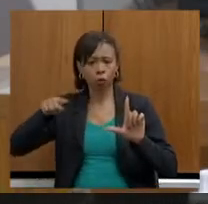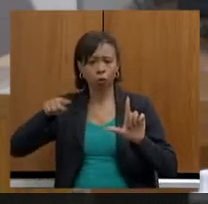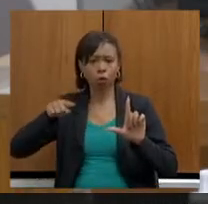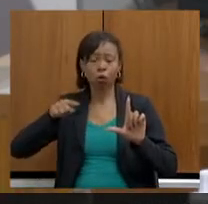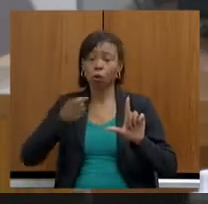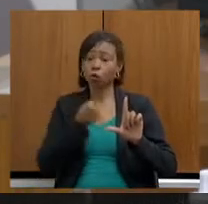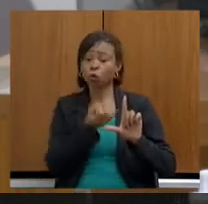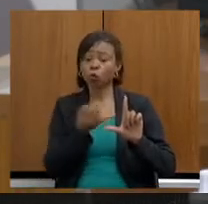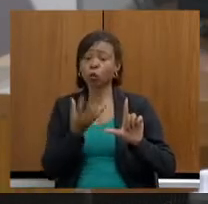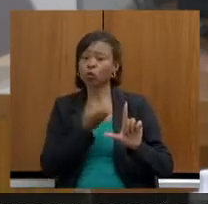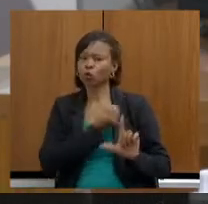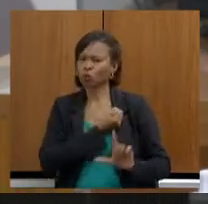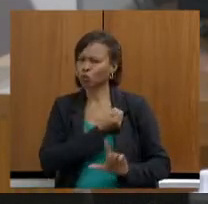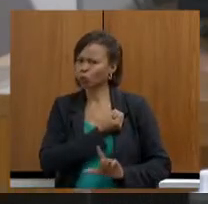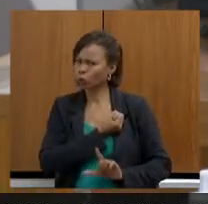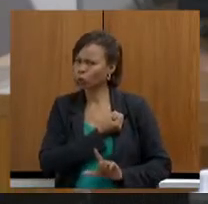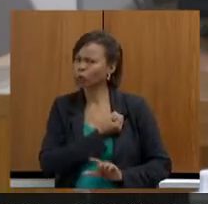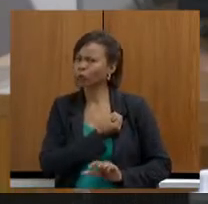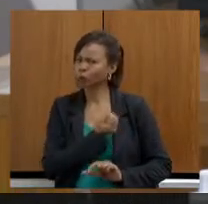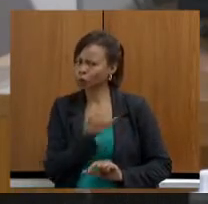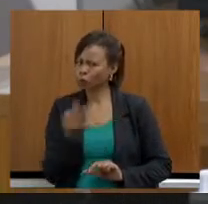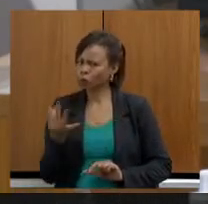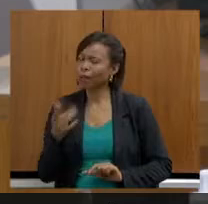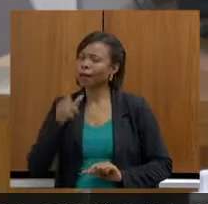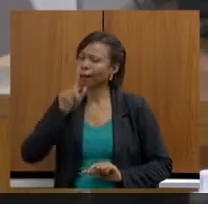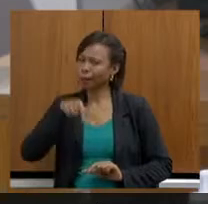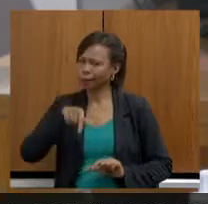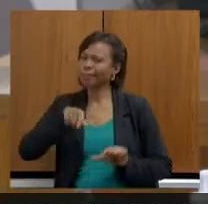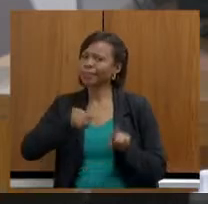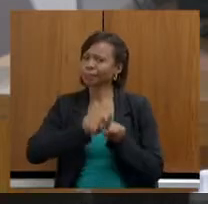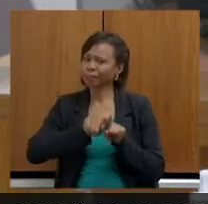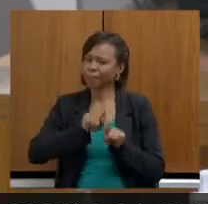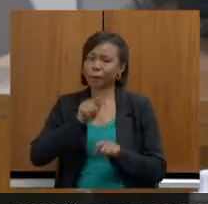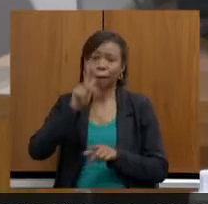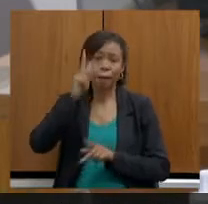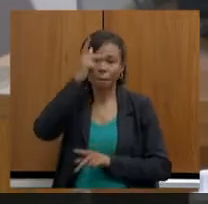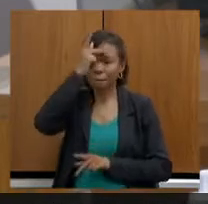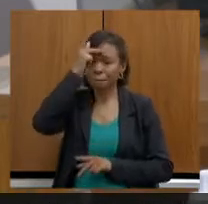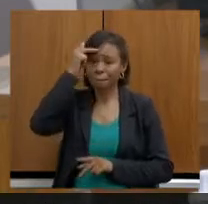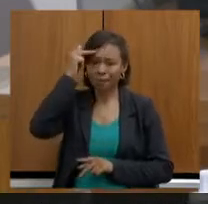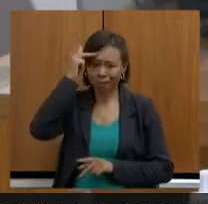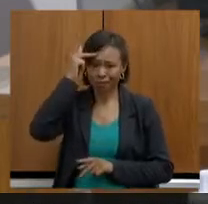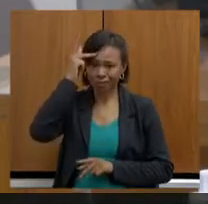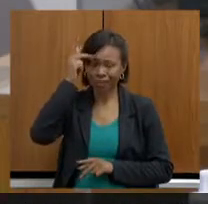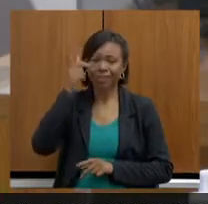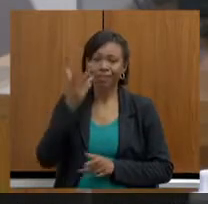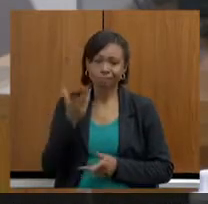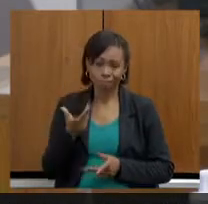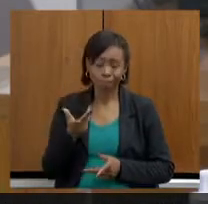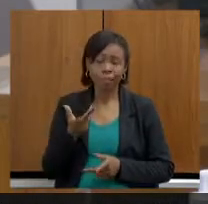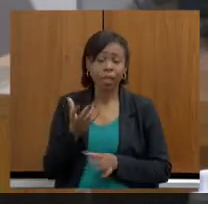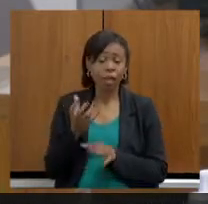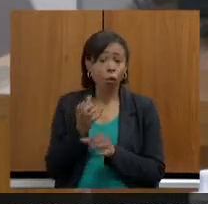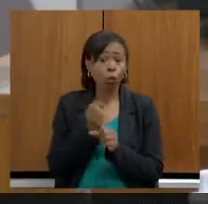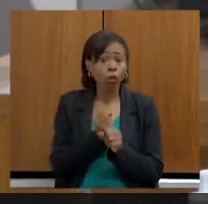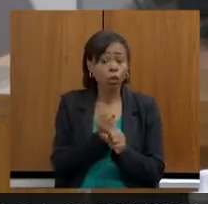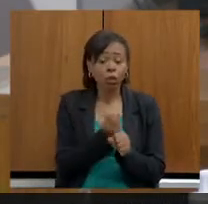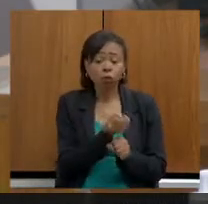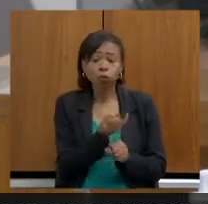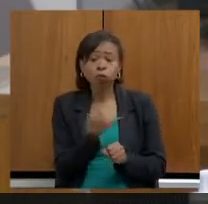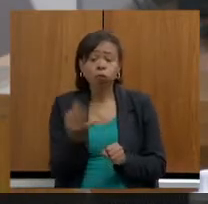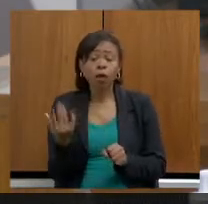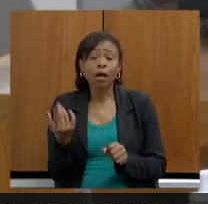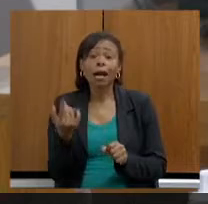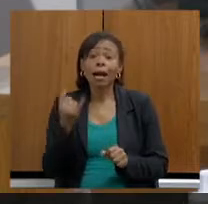fala de números a gente está falando de pessoas quem não mede não gerencia eu tô falando de números porque esses números